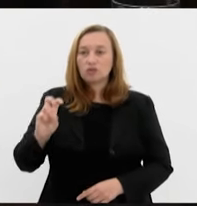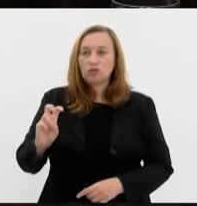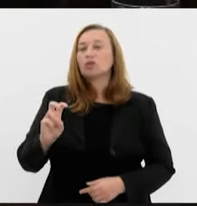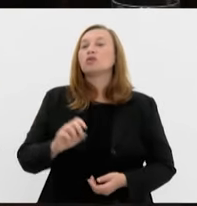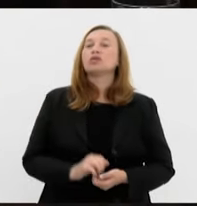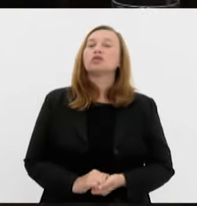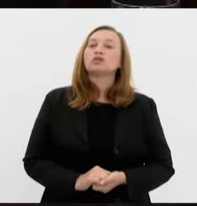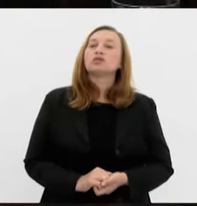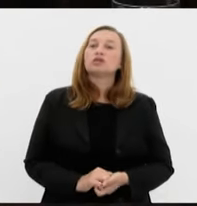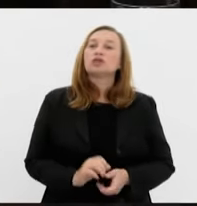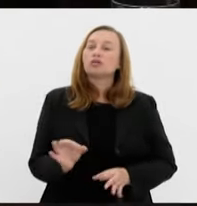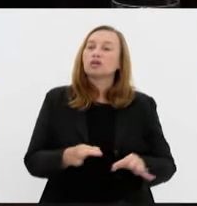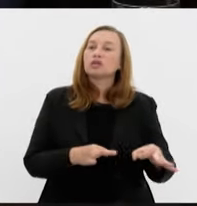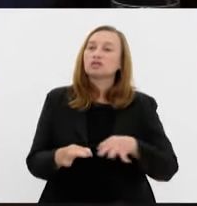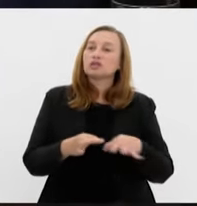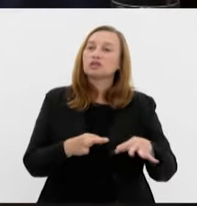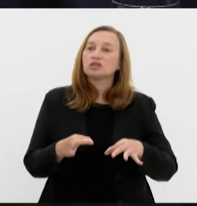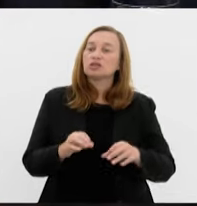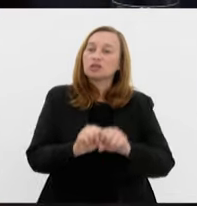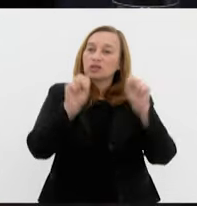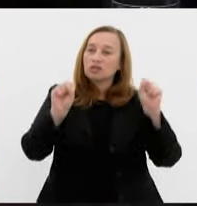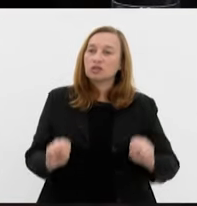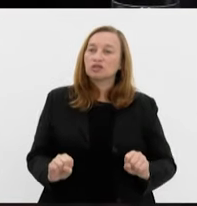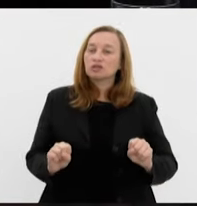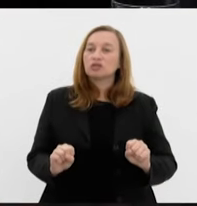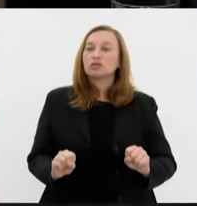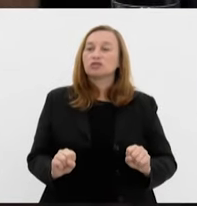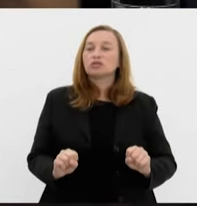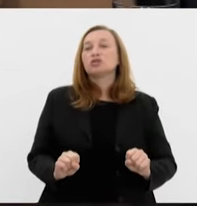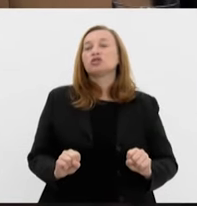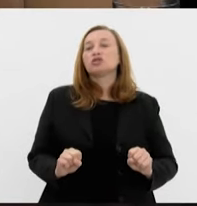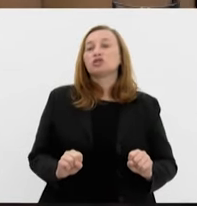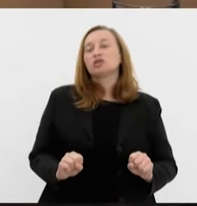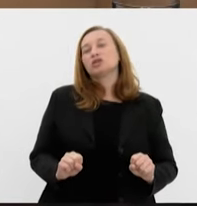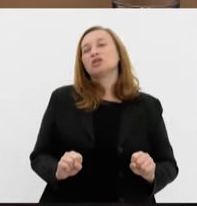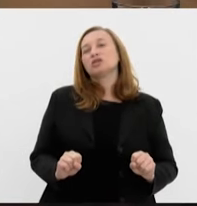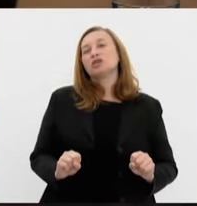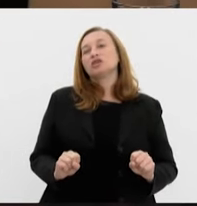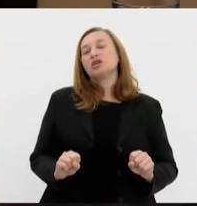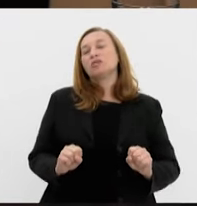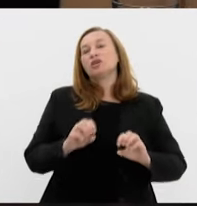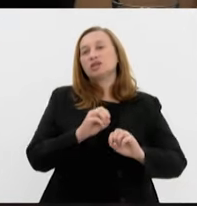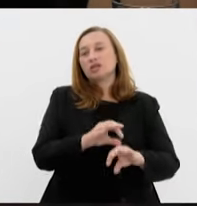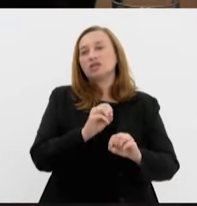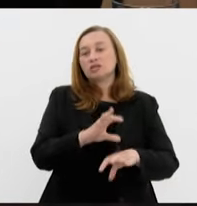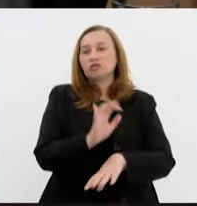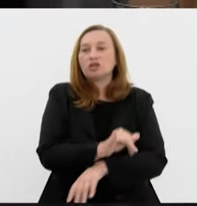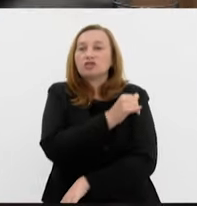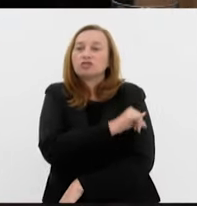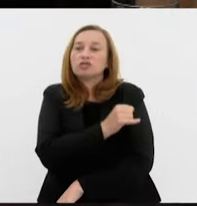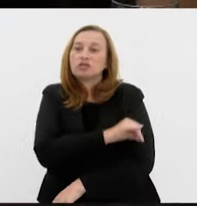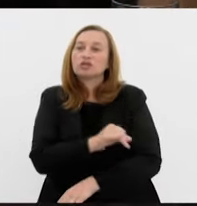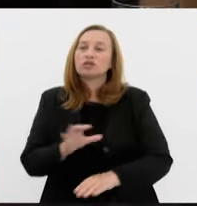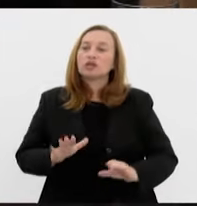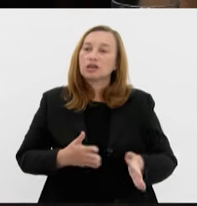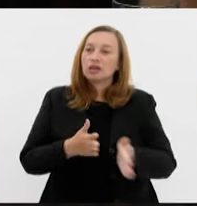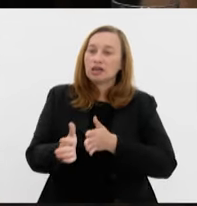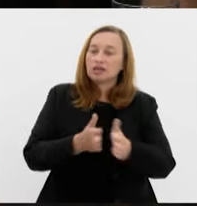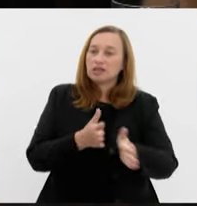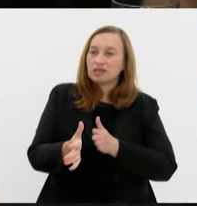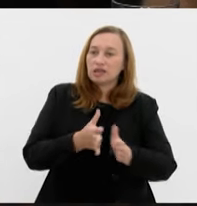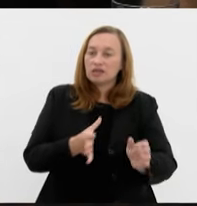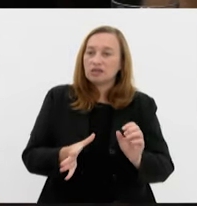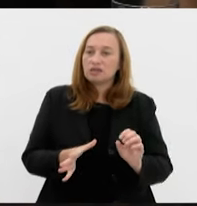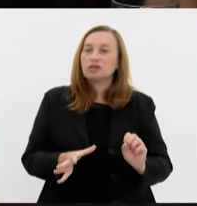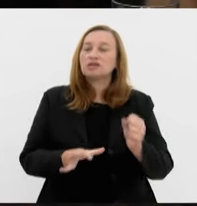organização do sistema de ensino do Estado do Rio de Janeiro para prever a a garantia de acesso e permanência da criança no